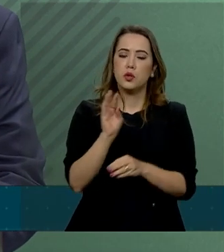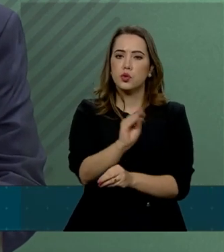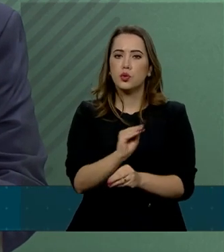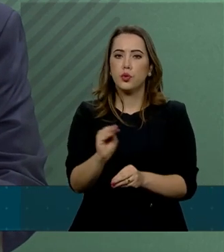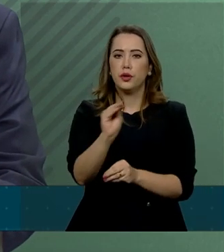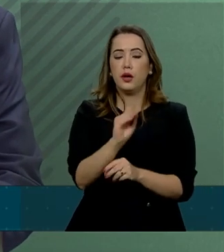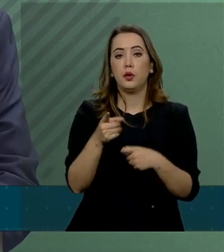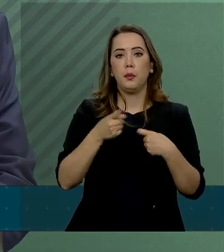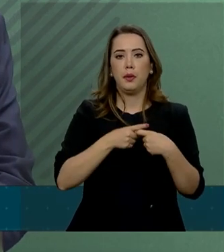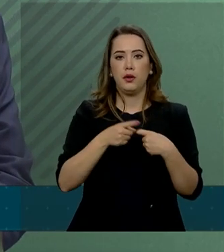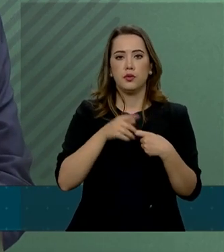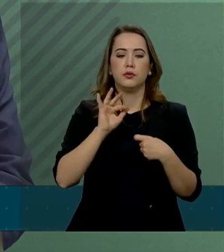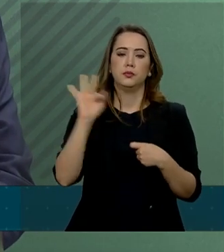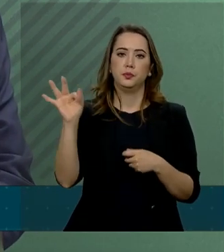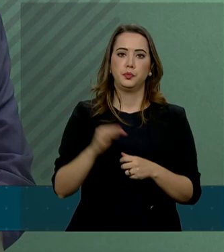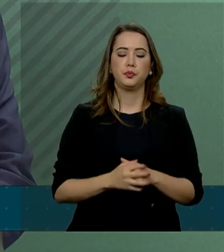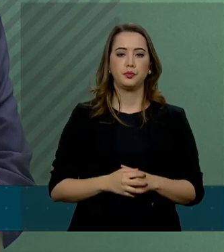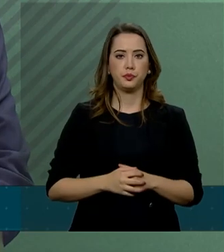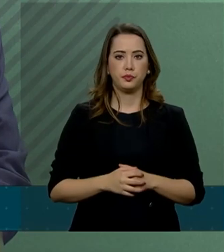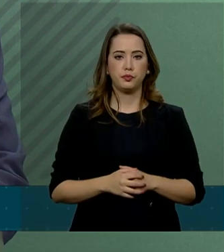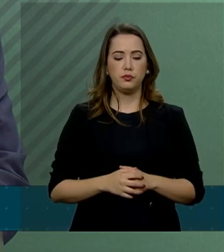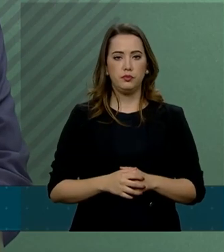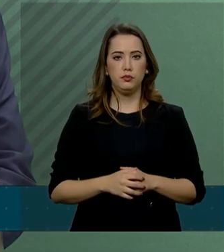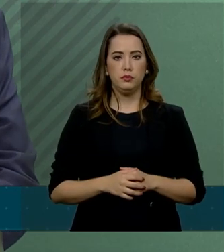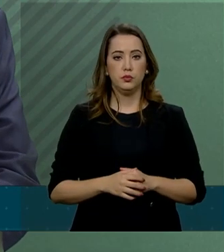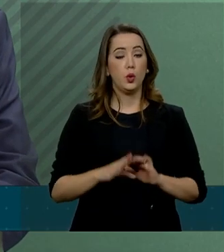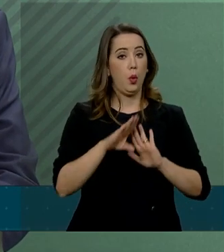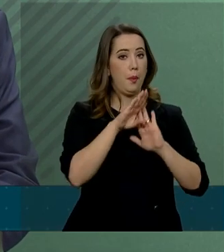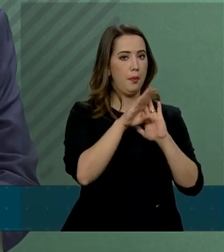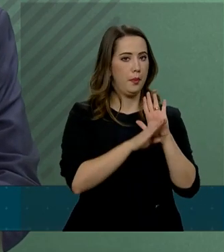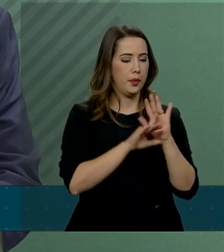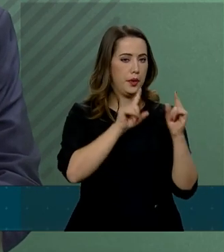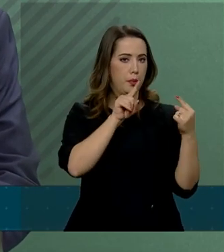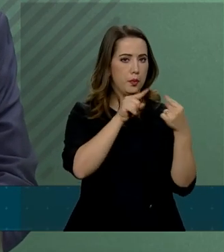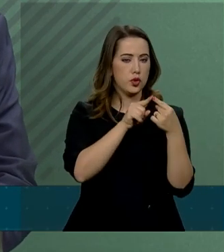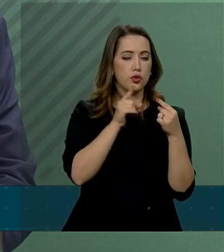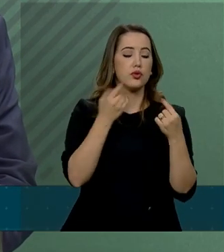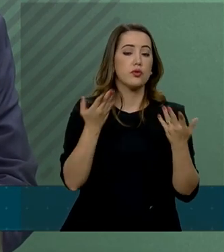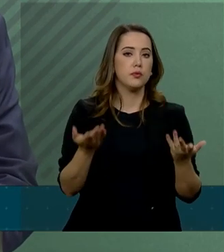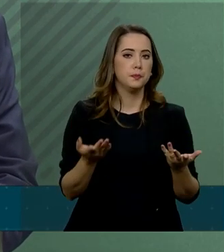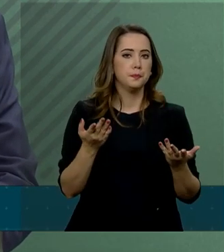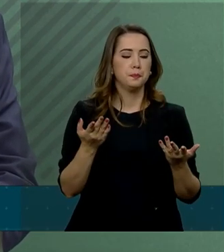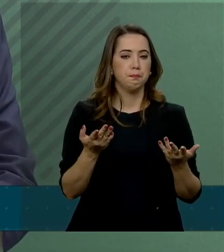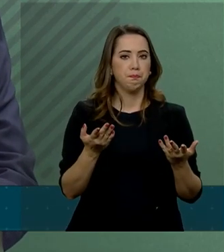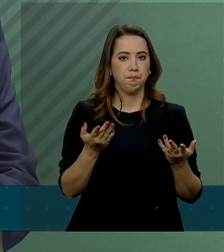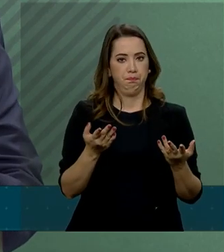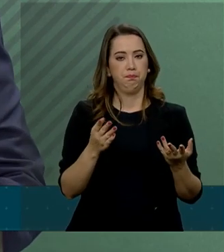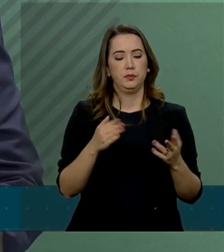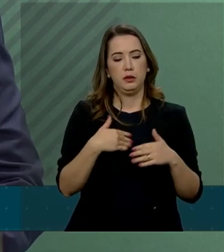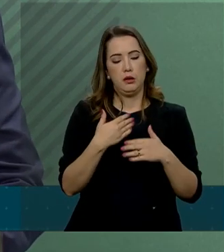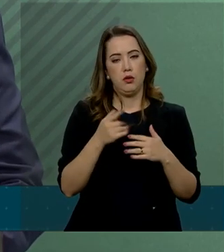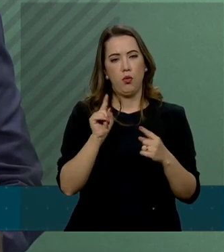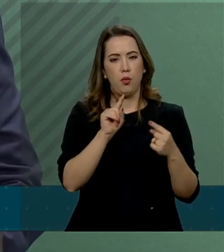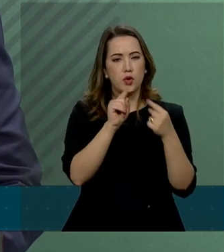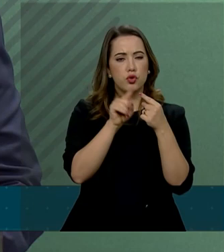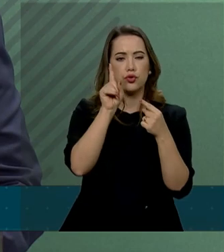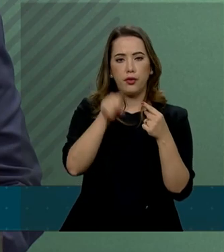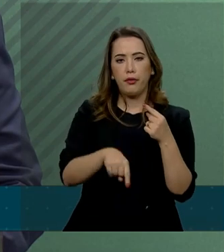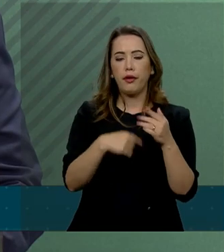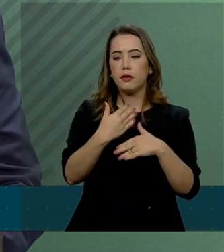médico federal o programa objetiva também desenvolver e